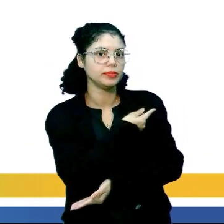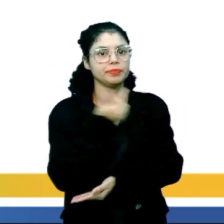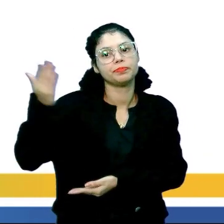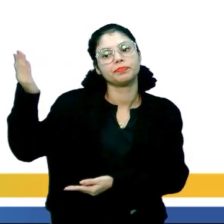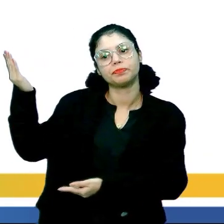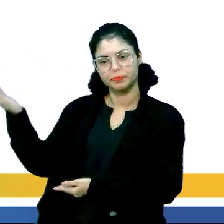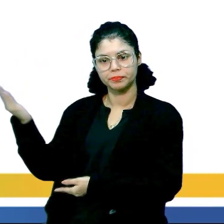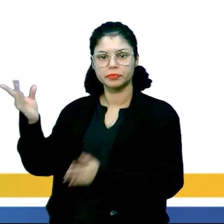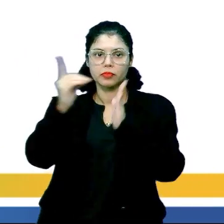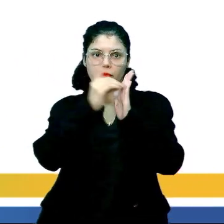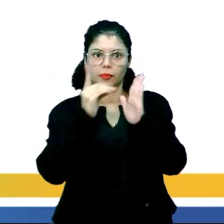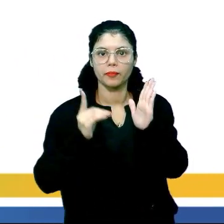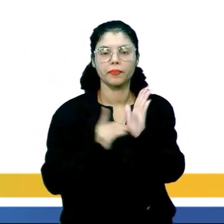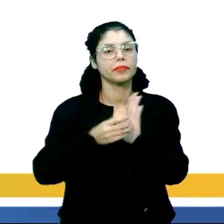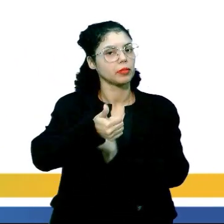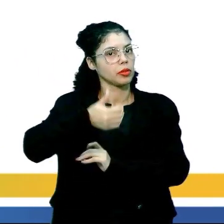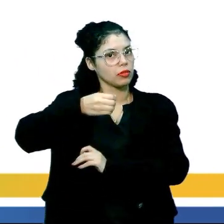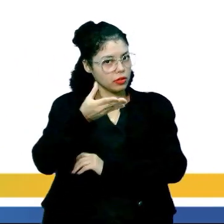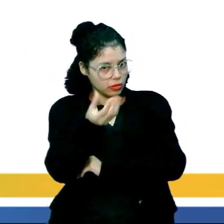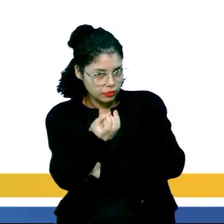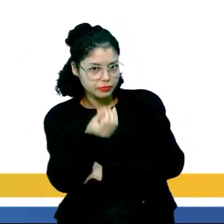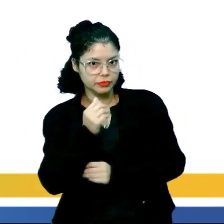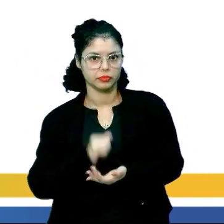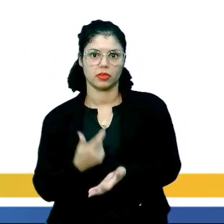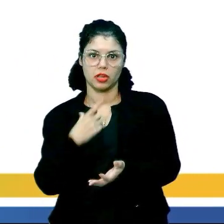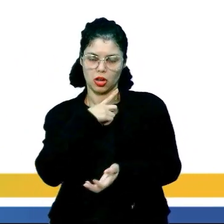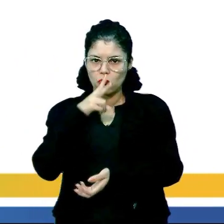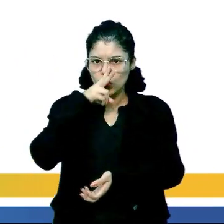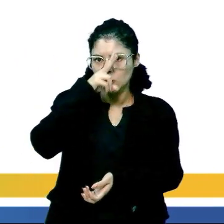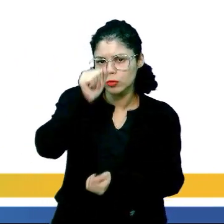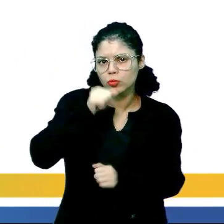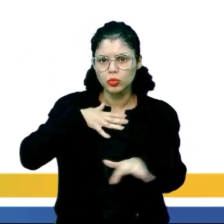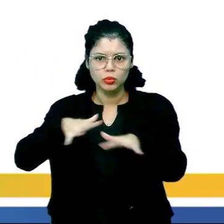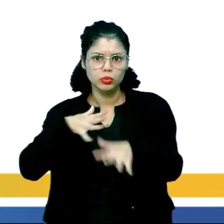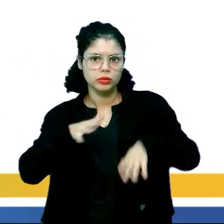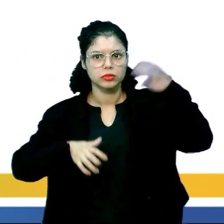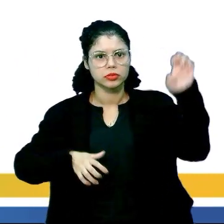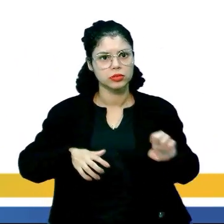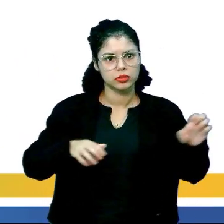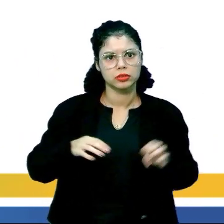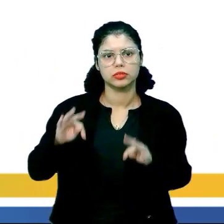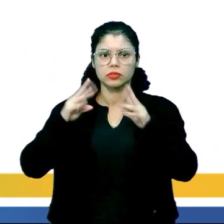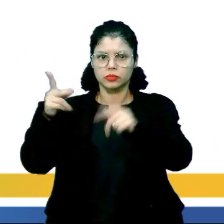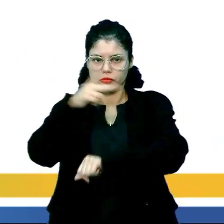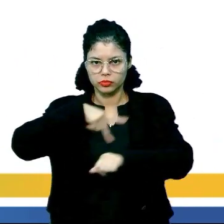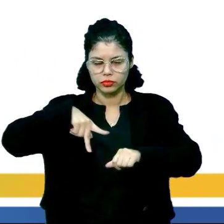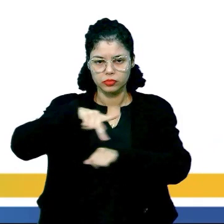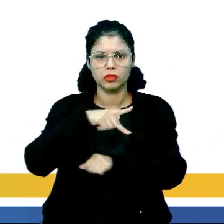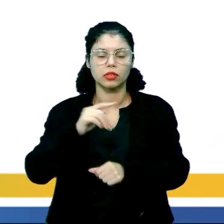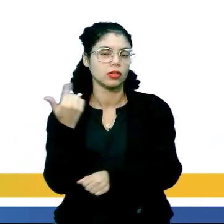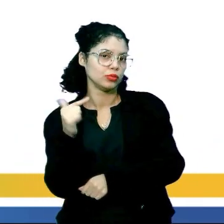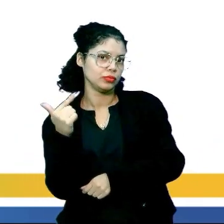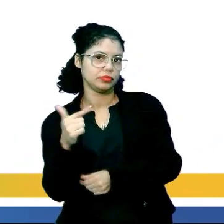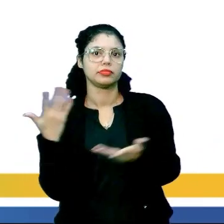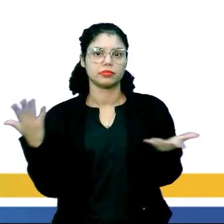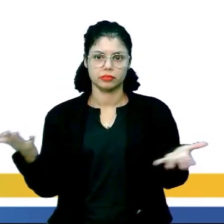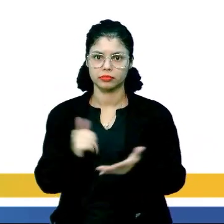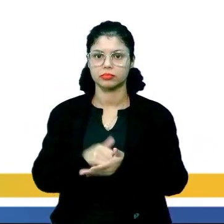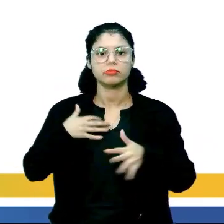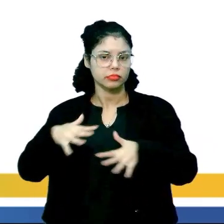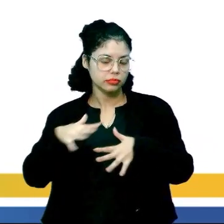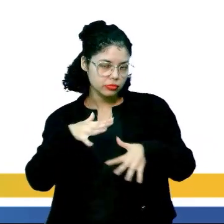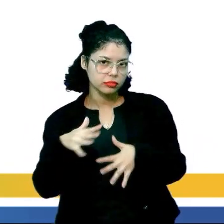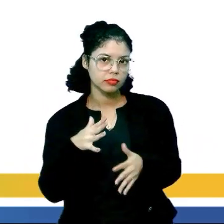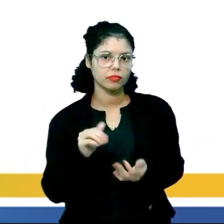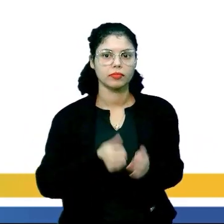seguinte, essa década, a década de 1960, tem o fortalecimento desses movimentos. A gente não pode dizer que nunca houve nenhum